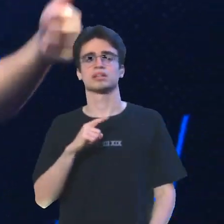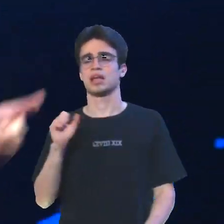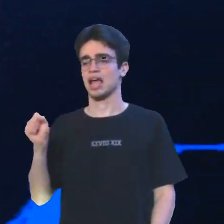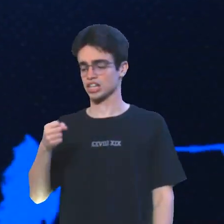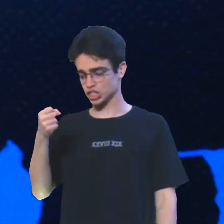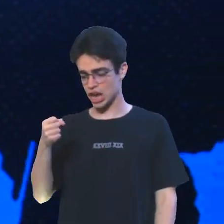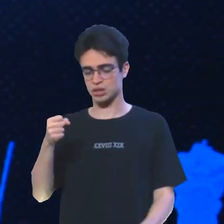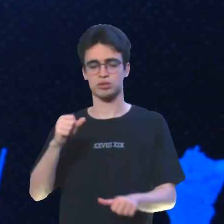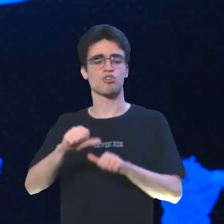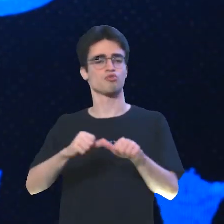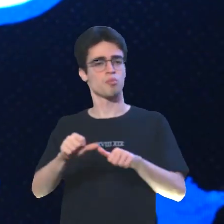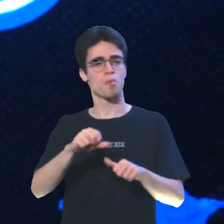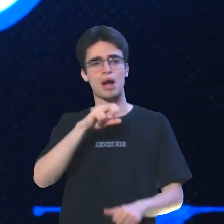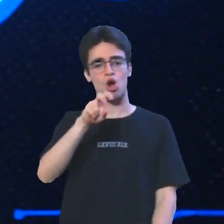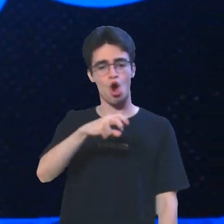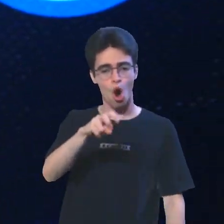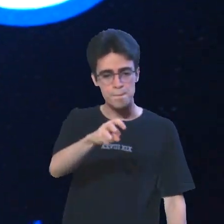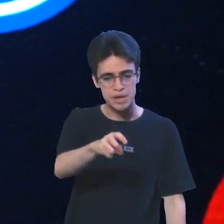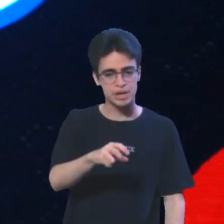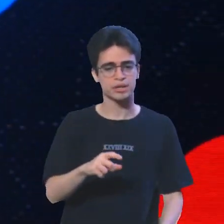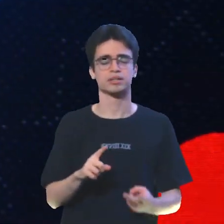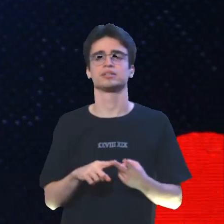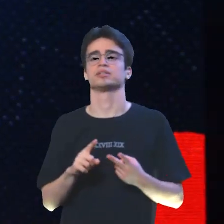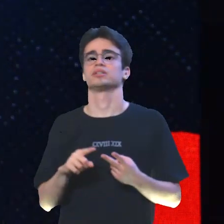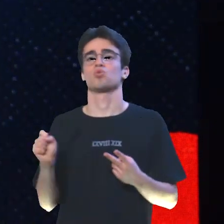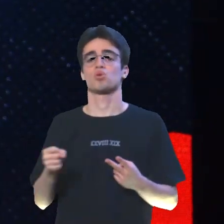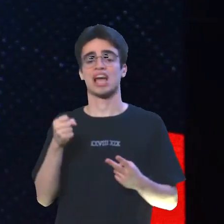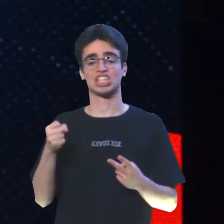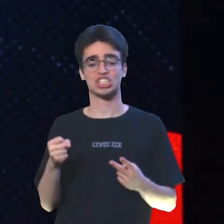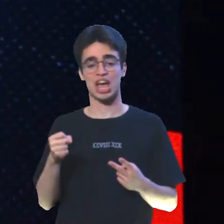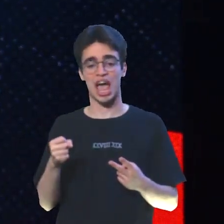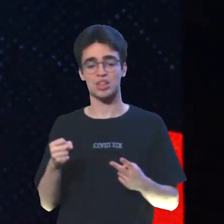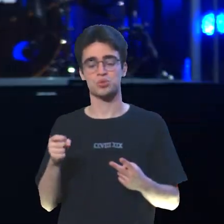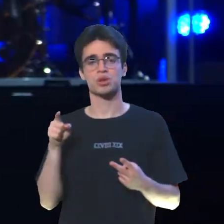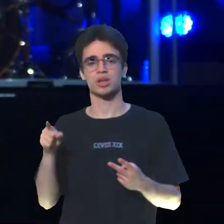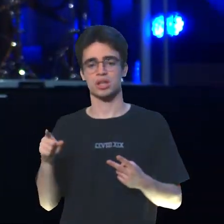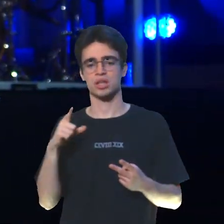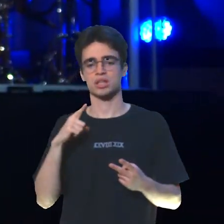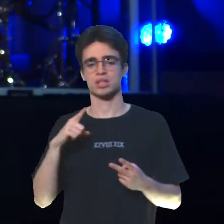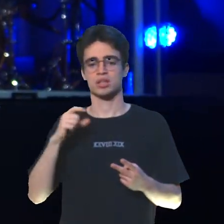numa cobra. O cajado de Moisés, ao ser